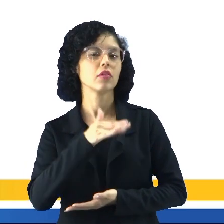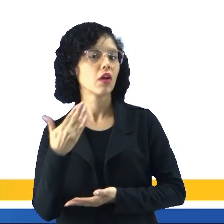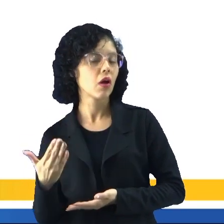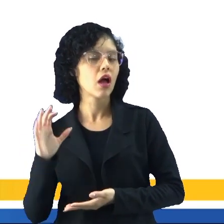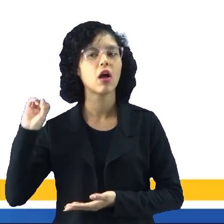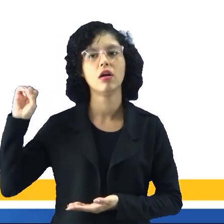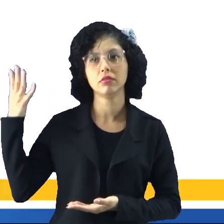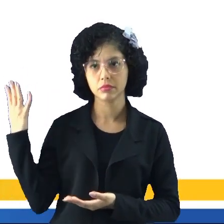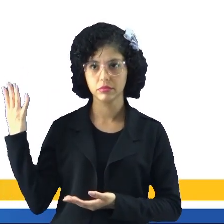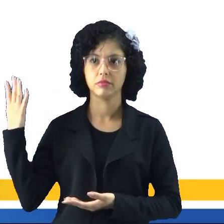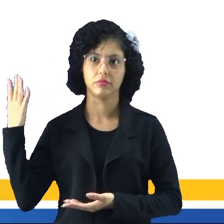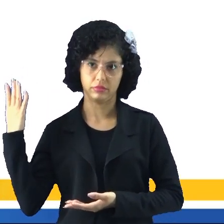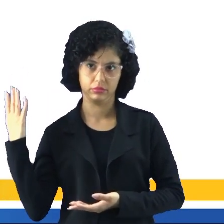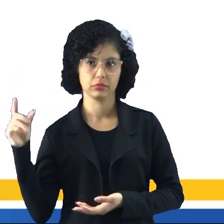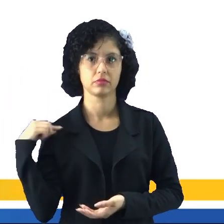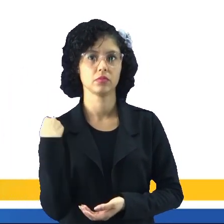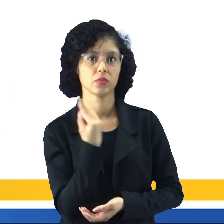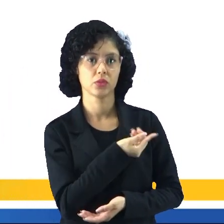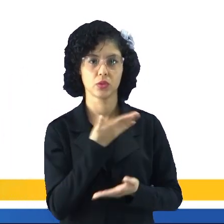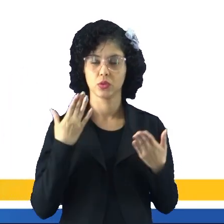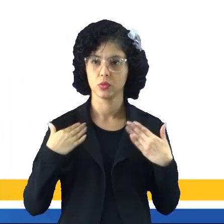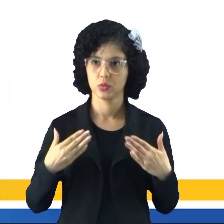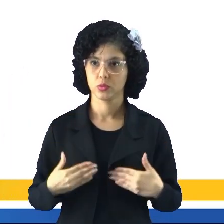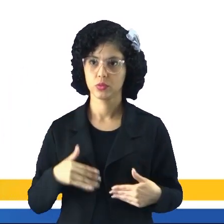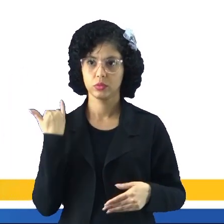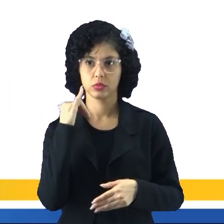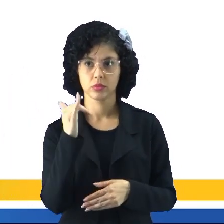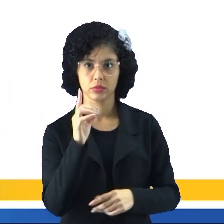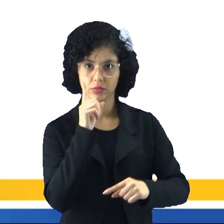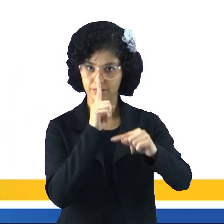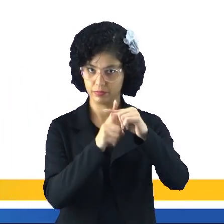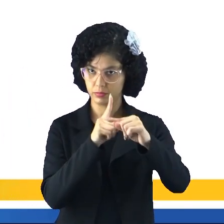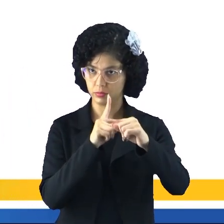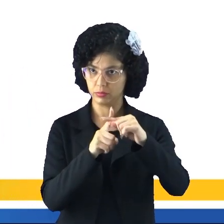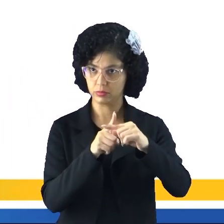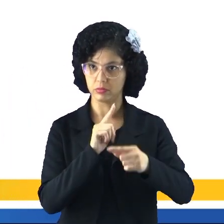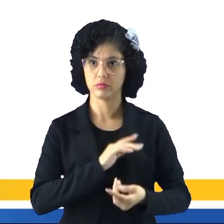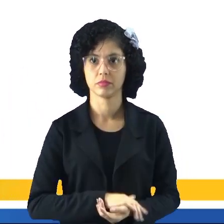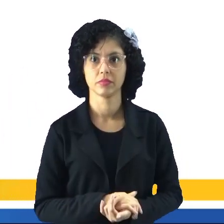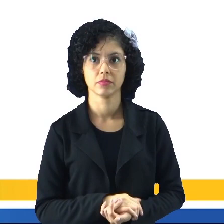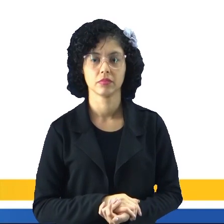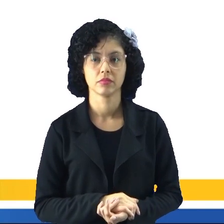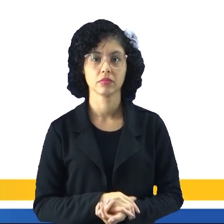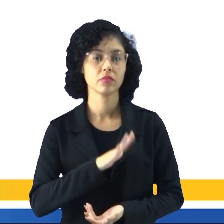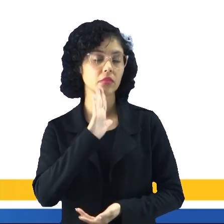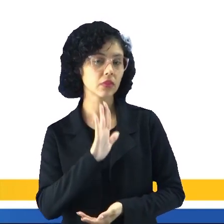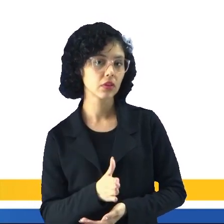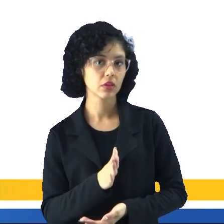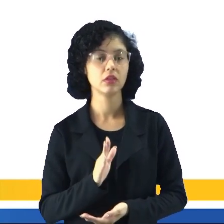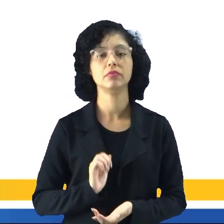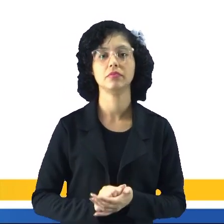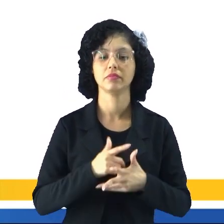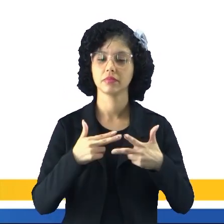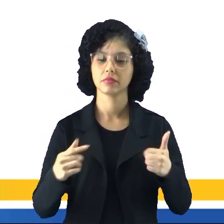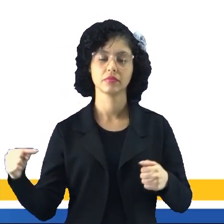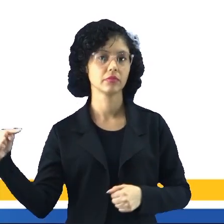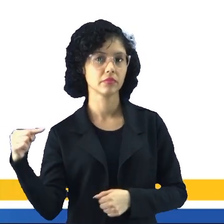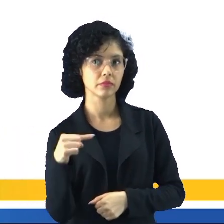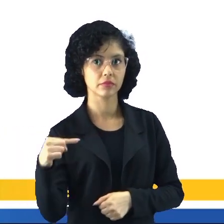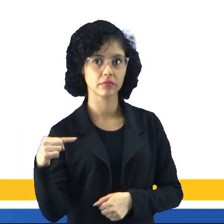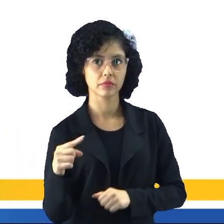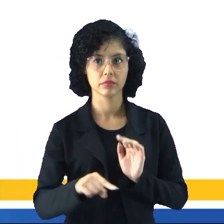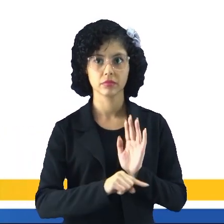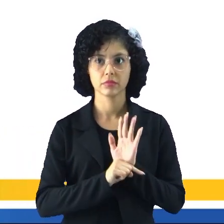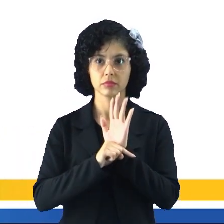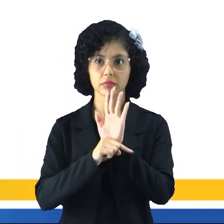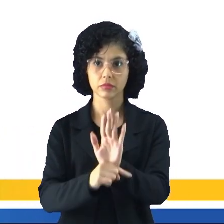isso acontecer, o nosso corpo vai estar eletrizado positivamente. Já no objeto negativo, ele vai